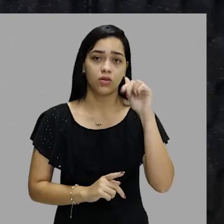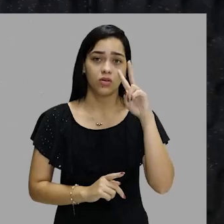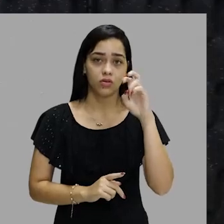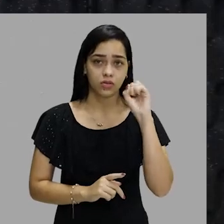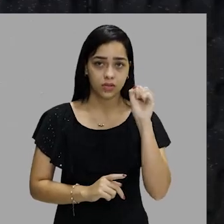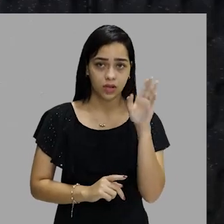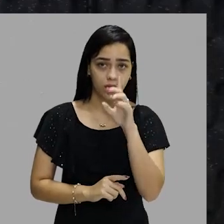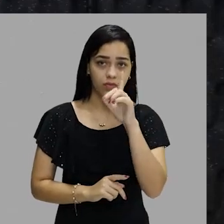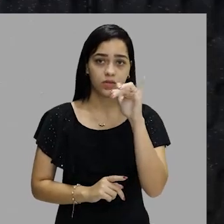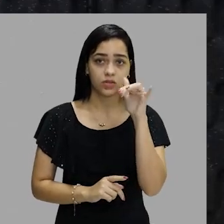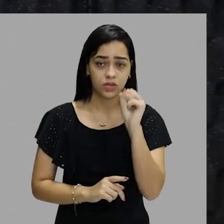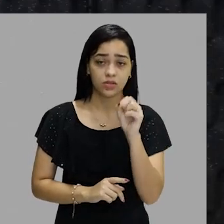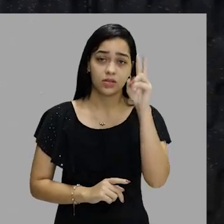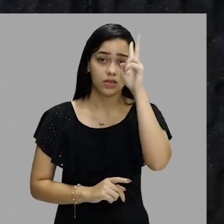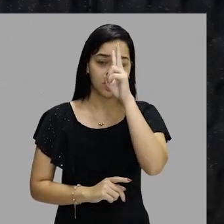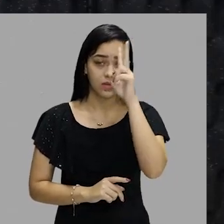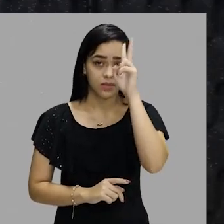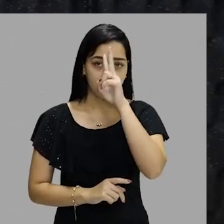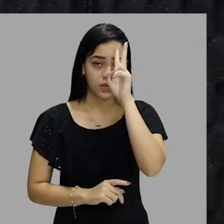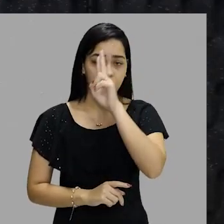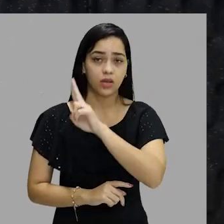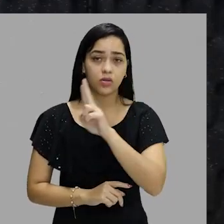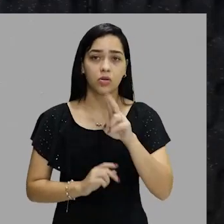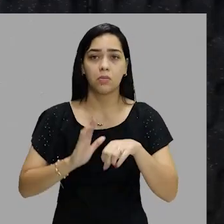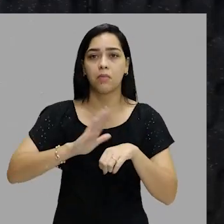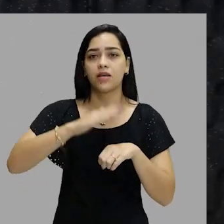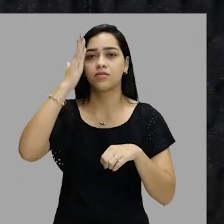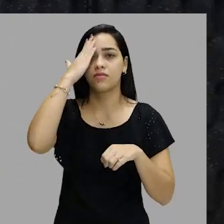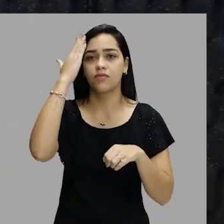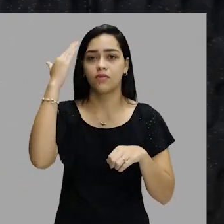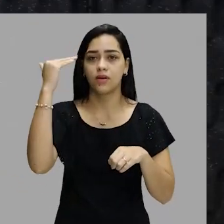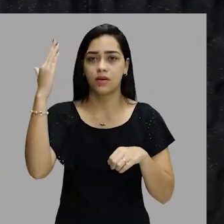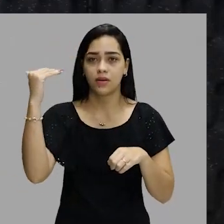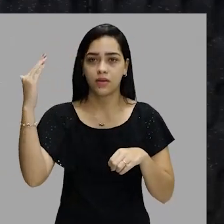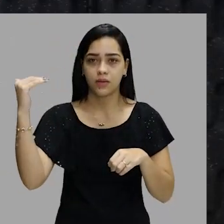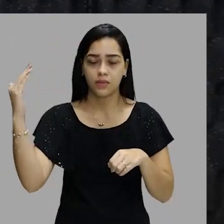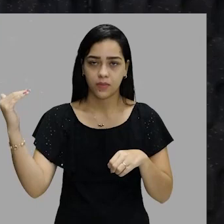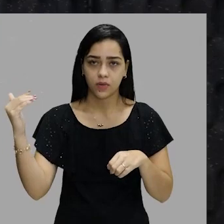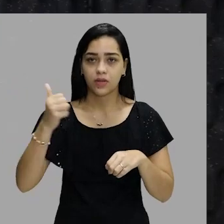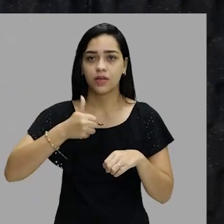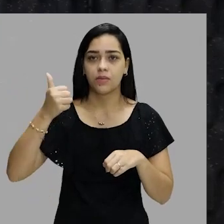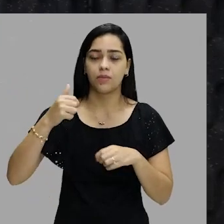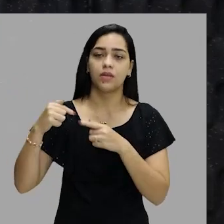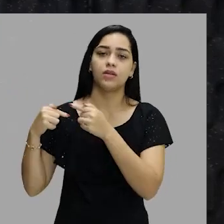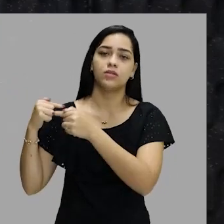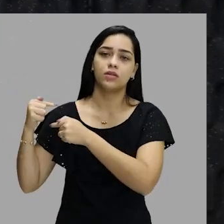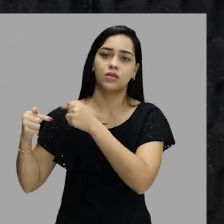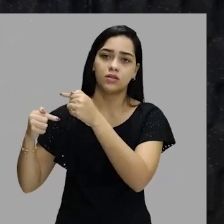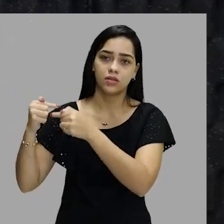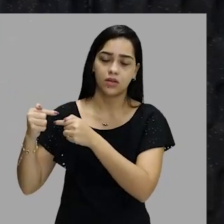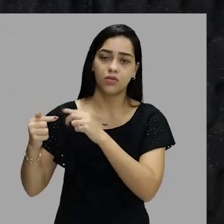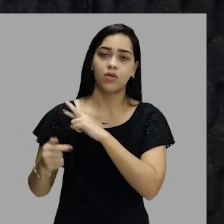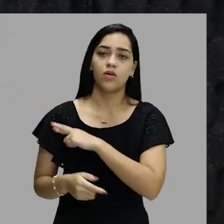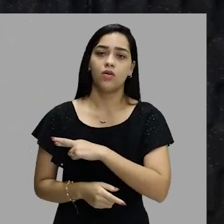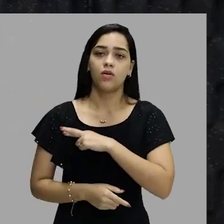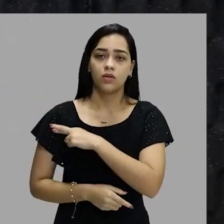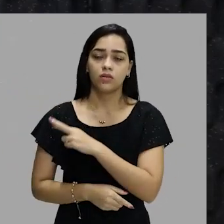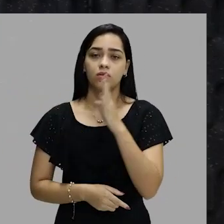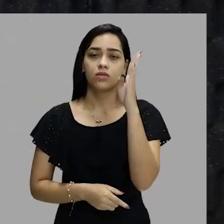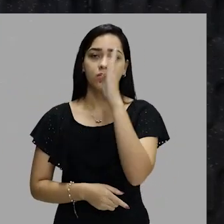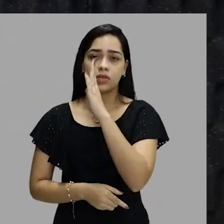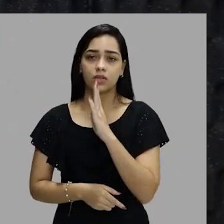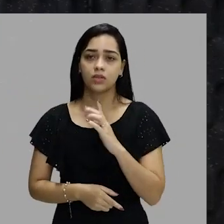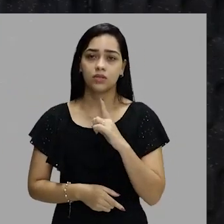Dias. Lembrando que Gonçalves Dias é o nome mais expressivo da primeira geração. O romantismo no Brasil